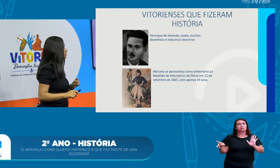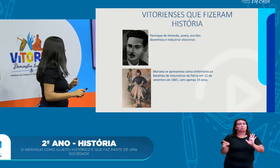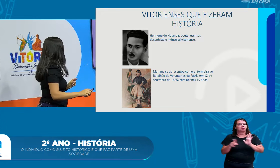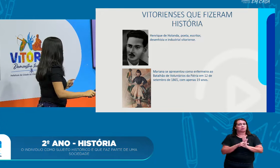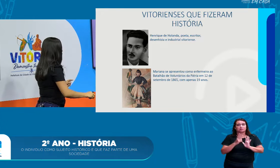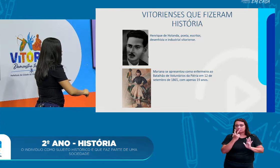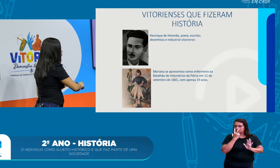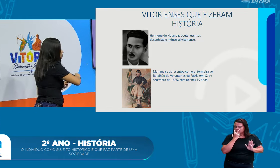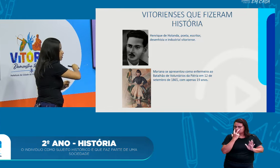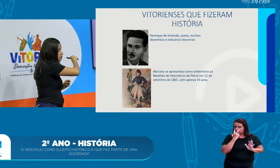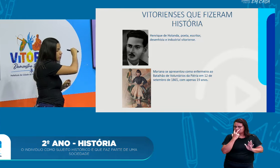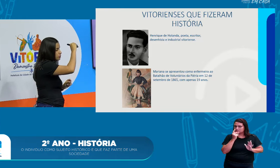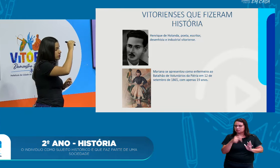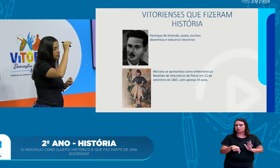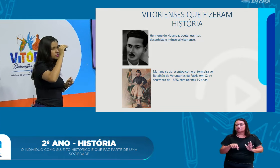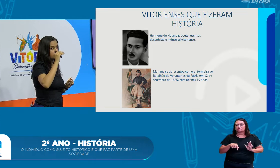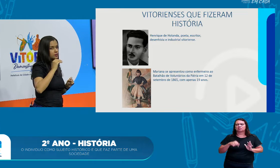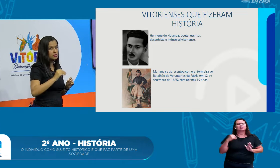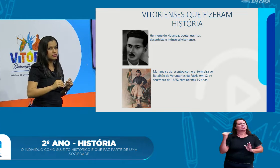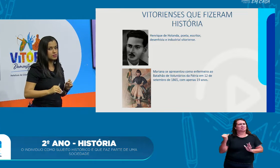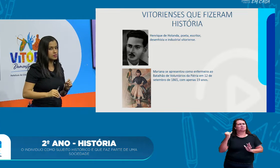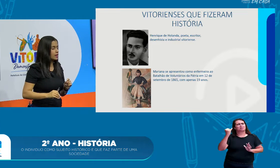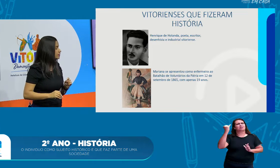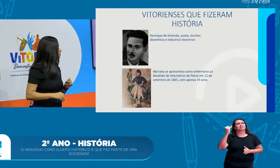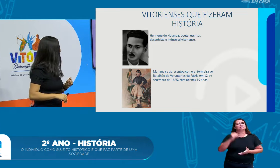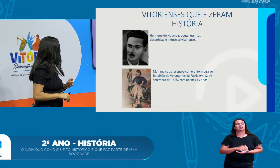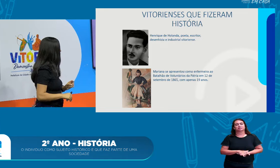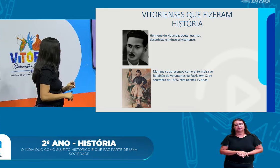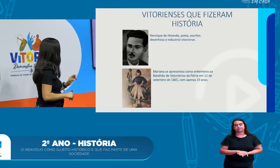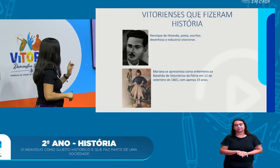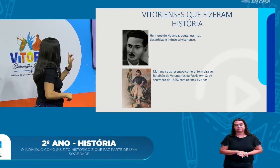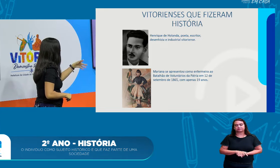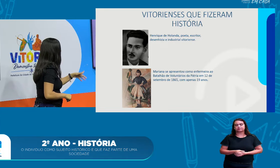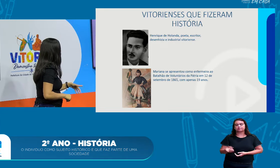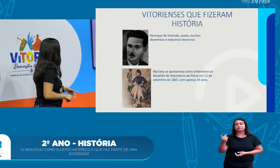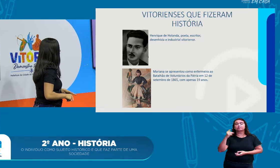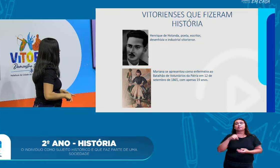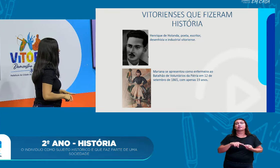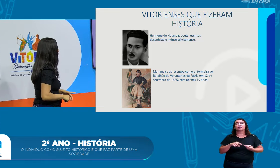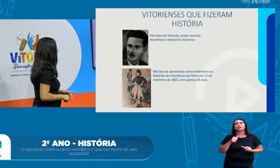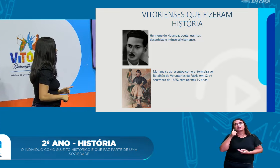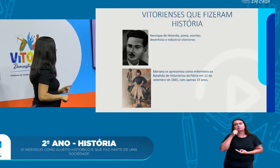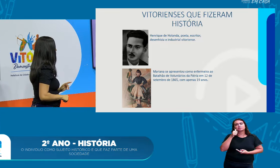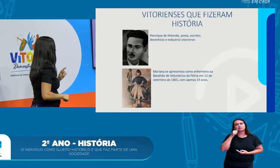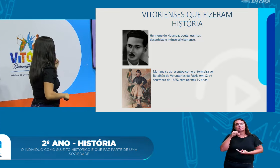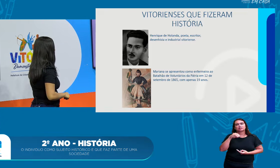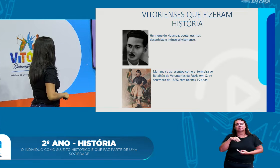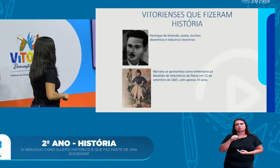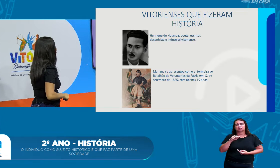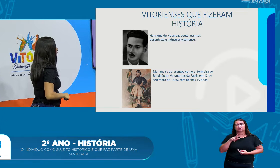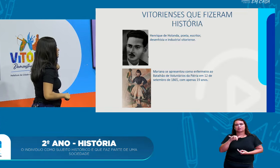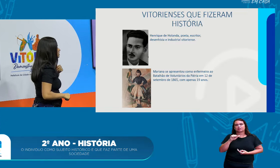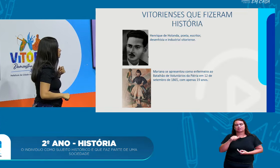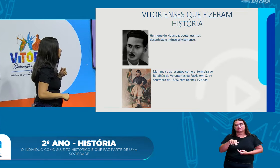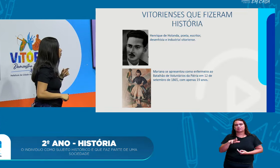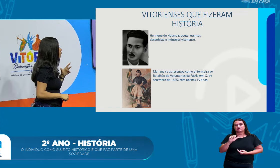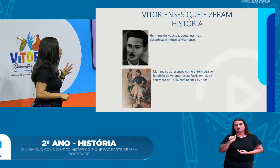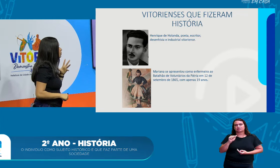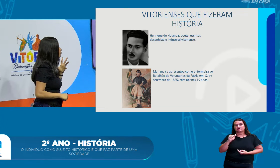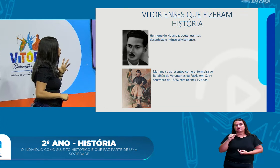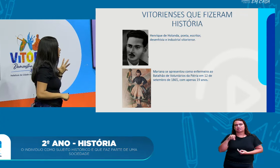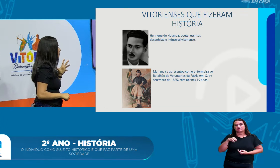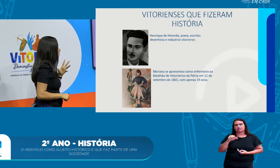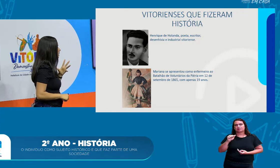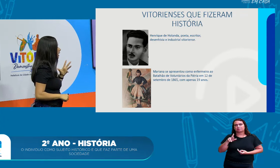vitoriense. Teve uma figura importantíssima dentro da nossa cidade, tá? Temos Mariana Malha, que se apresentou